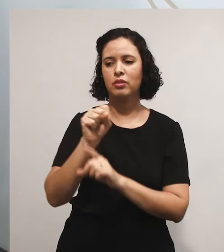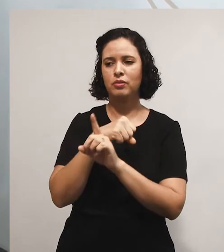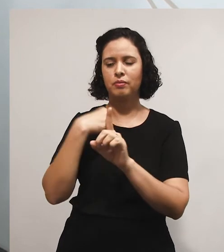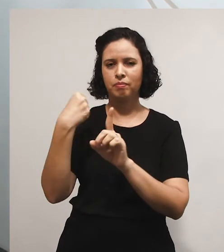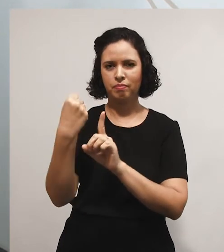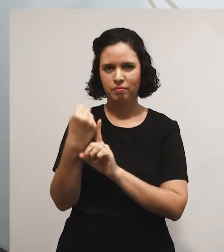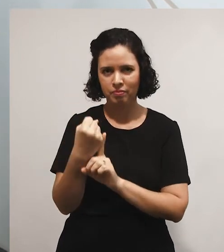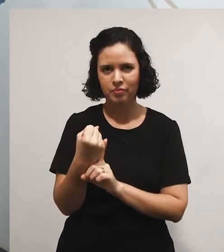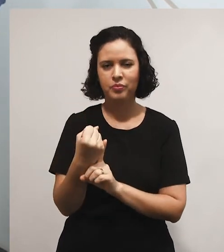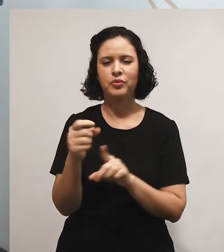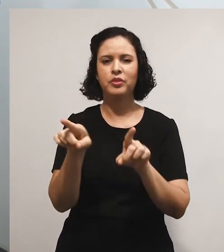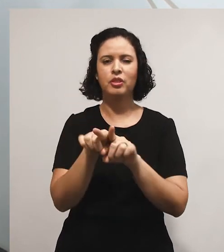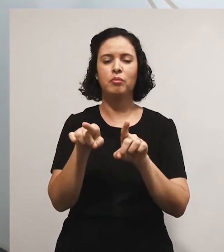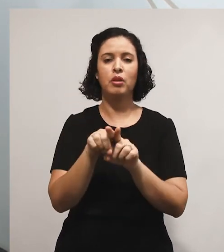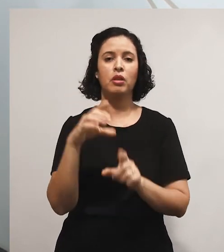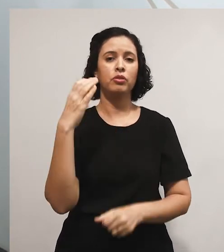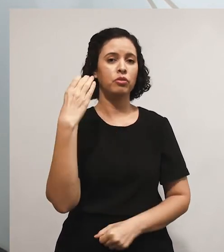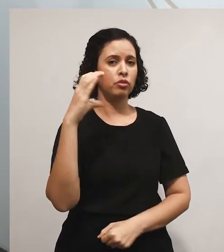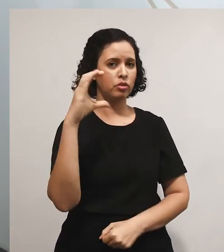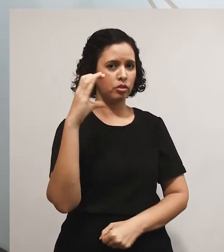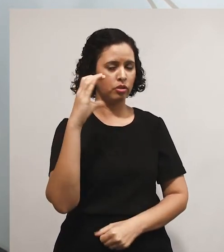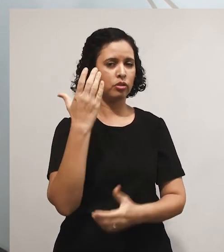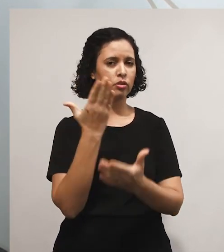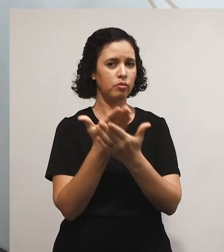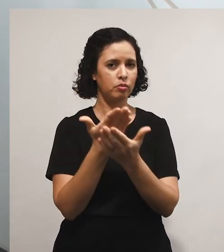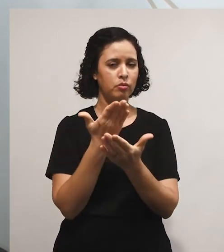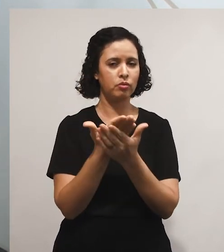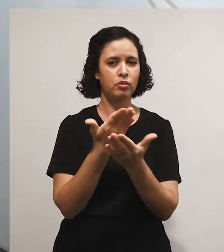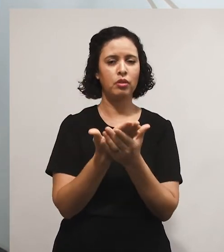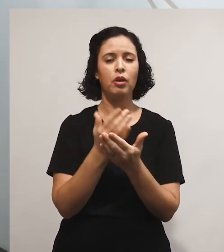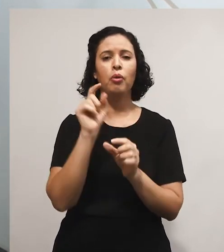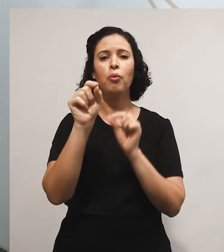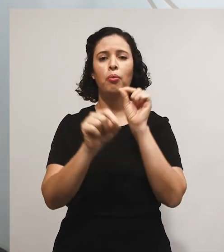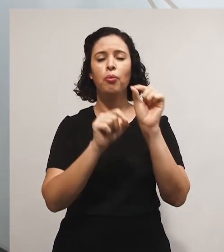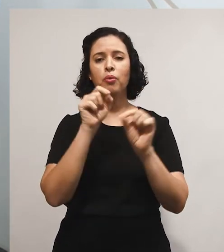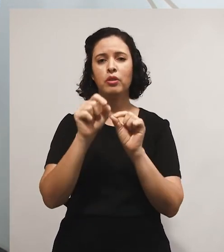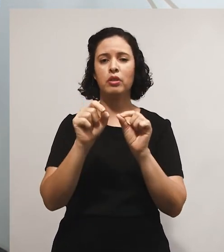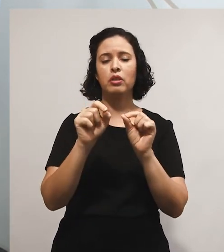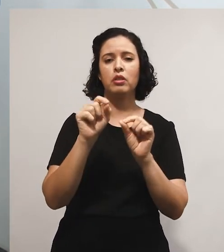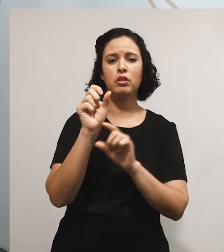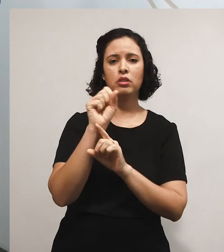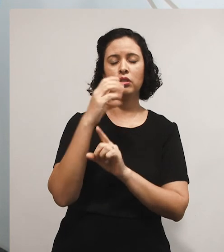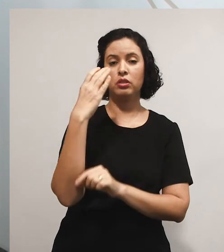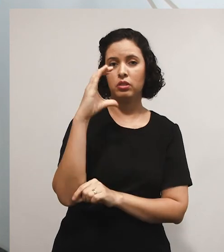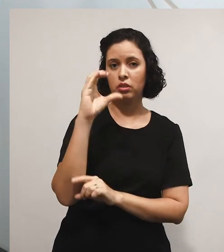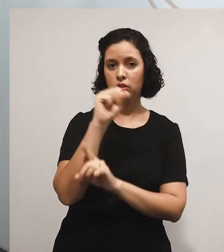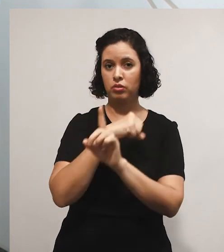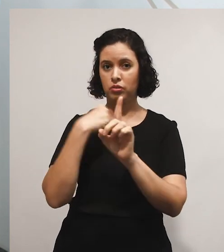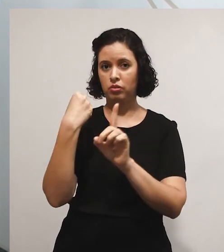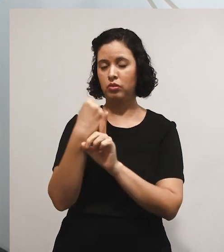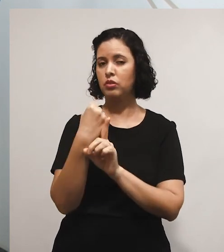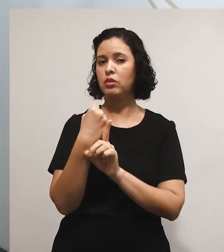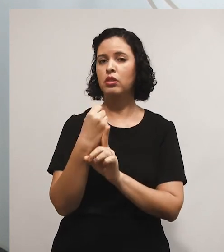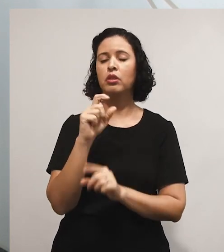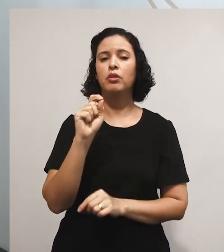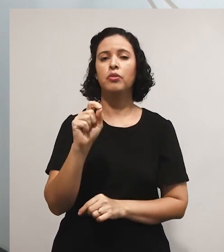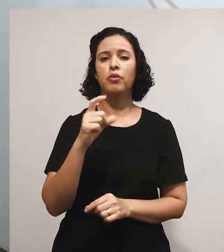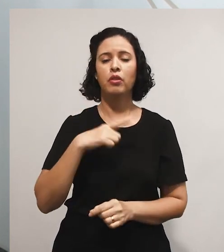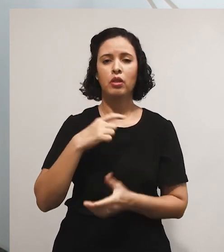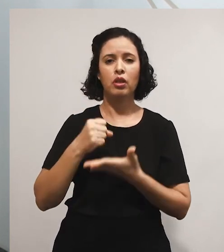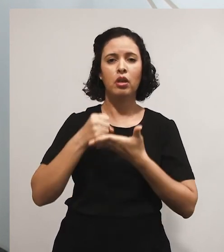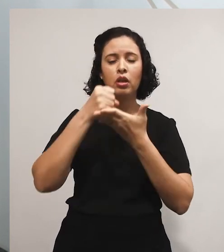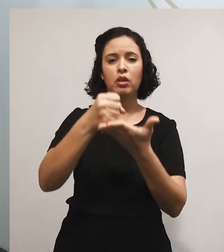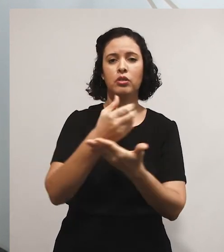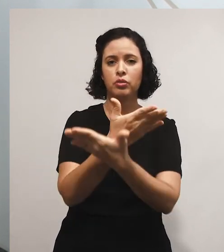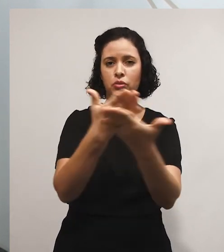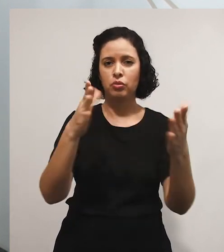sociedade, sobre a ciência que estamos estudando e o que é que as ciências sociais, de um modo geral, têm a contribuir